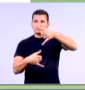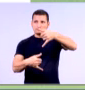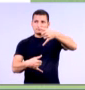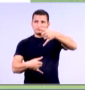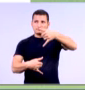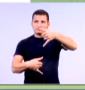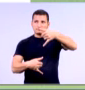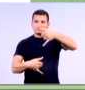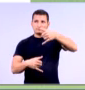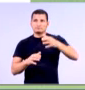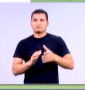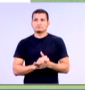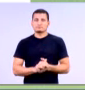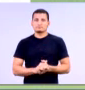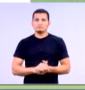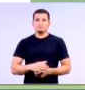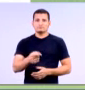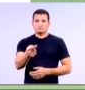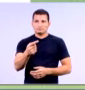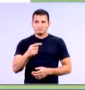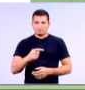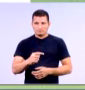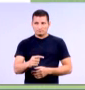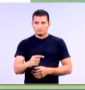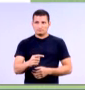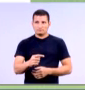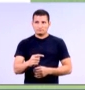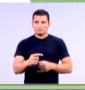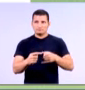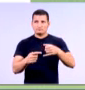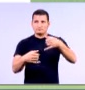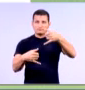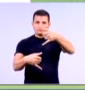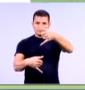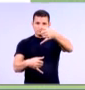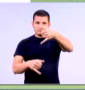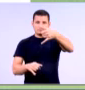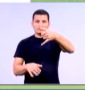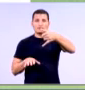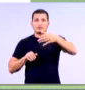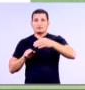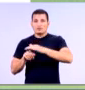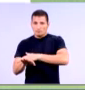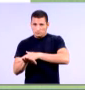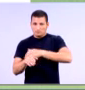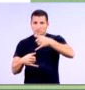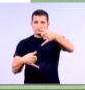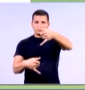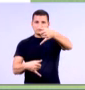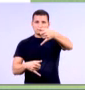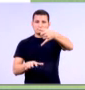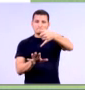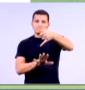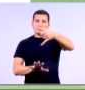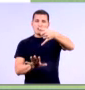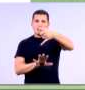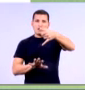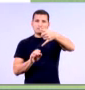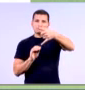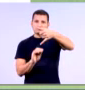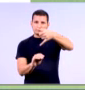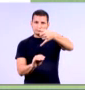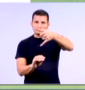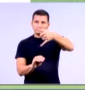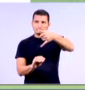a ação de depositar, eu escrevi errado aqui, depositar, deve ser implementado nessa outra área aqui, né?